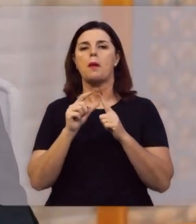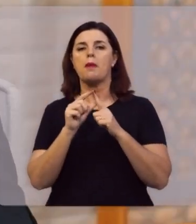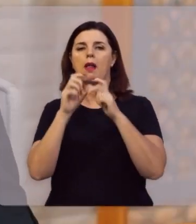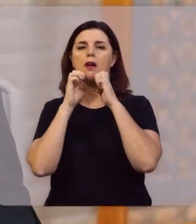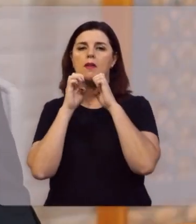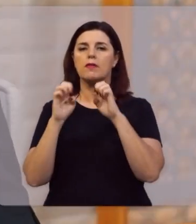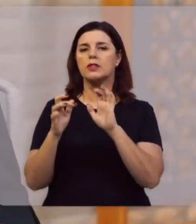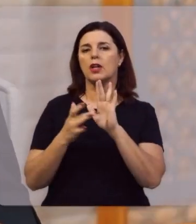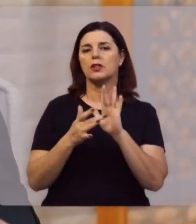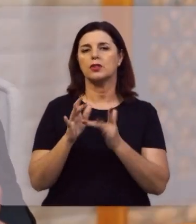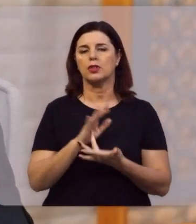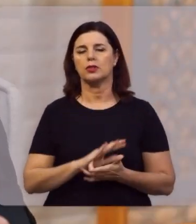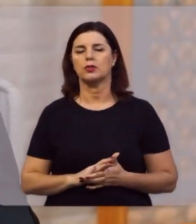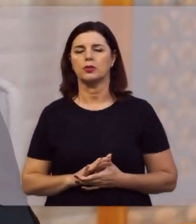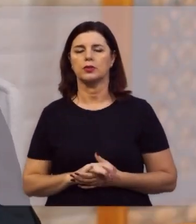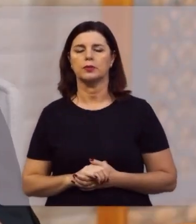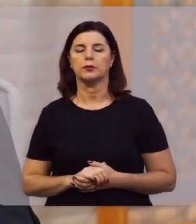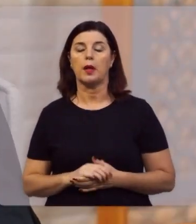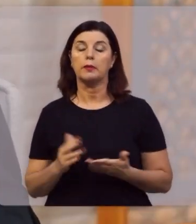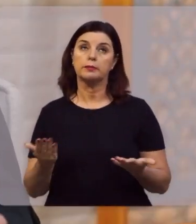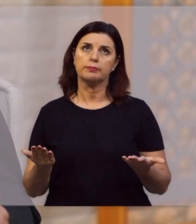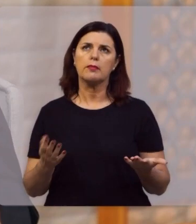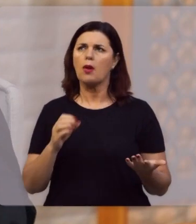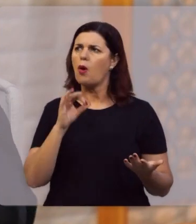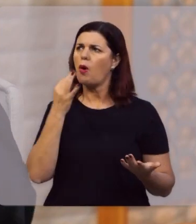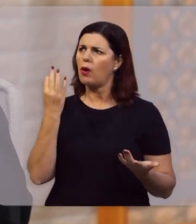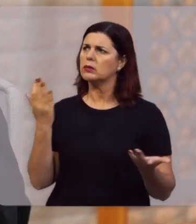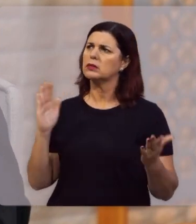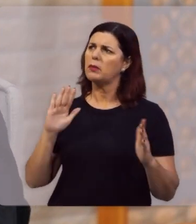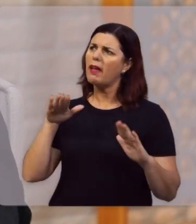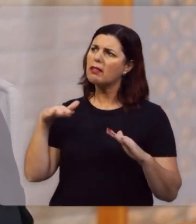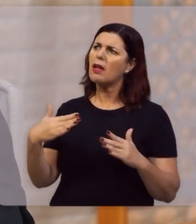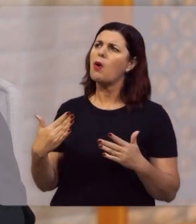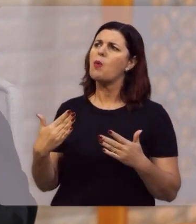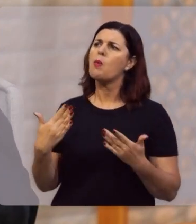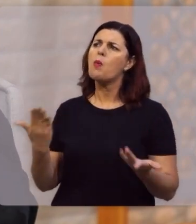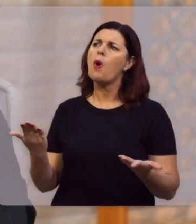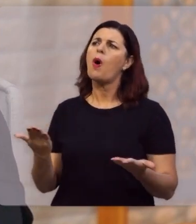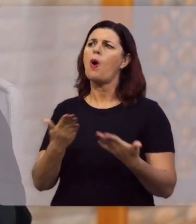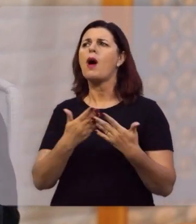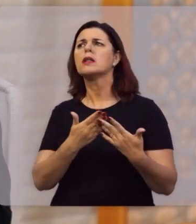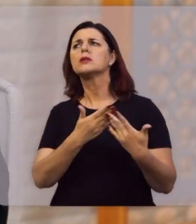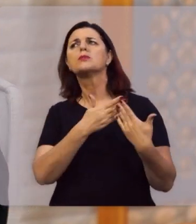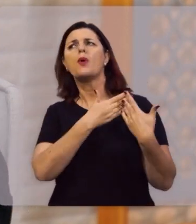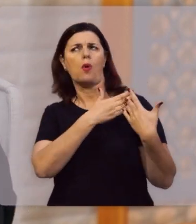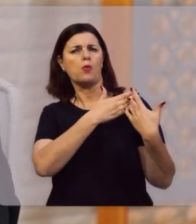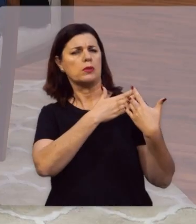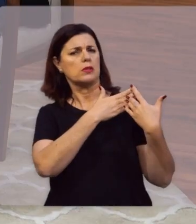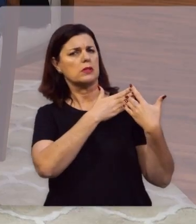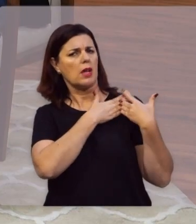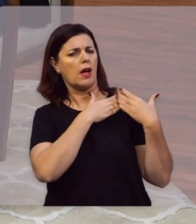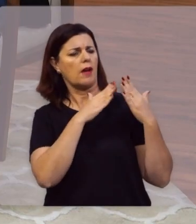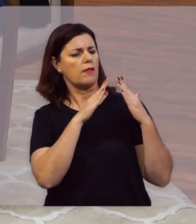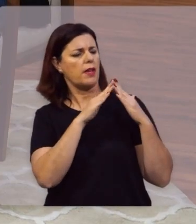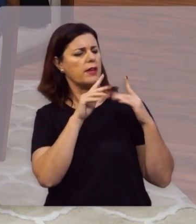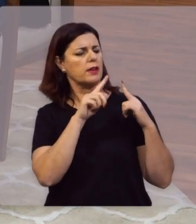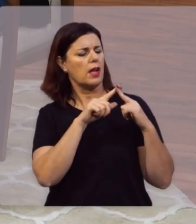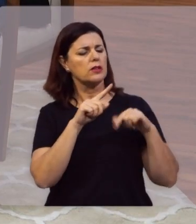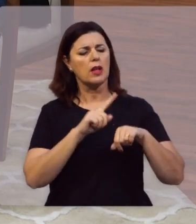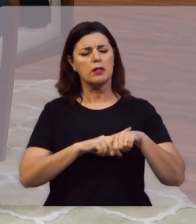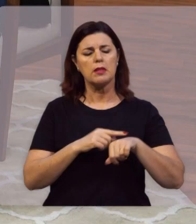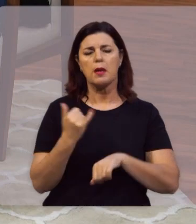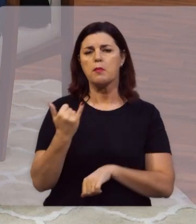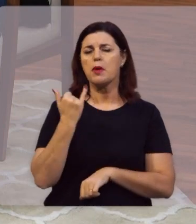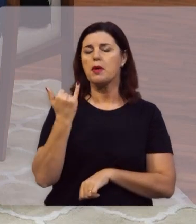excelente pastor roça Então nesse sentido qual deve ser o papel da igreja em momentos tão importantes né para